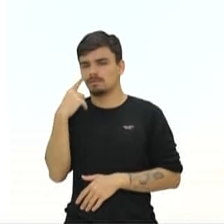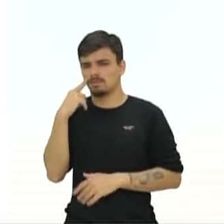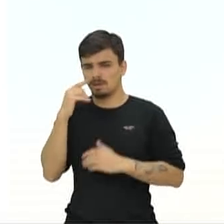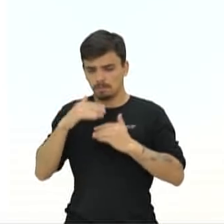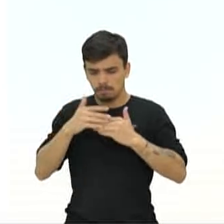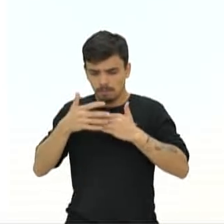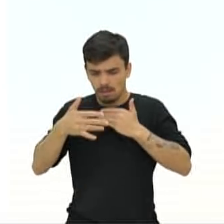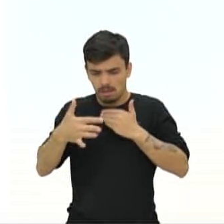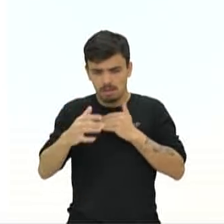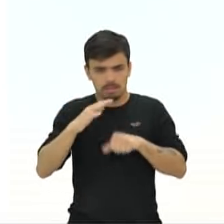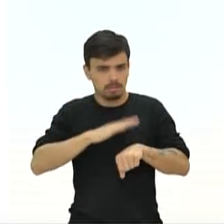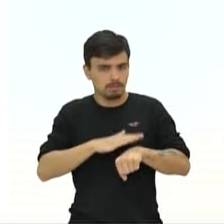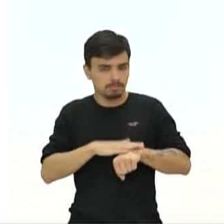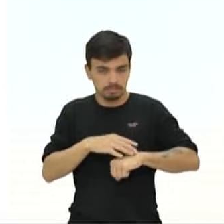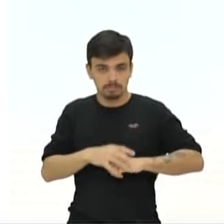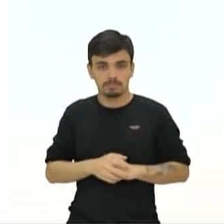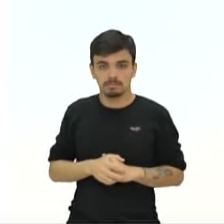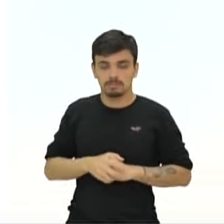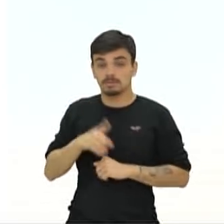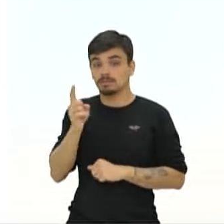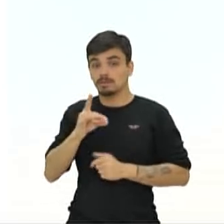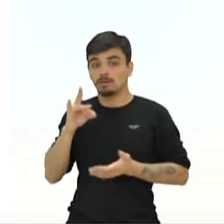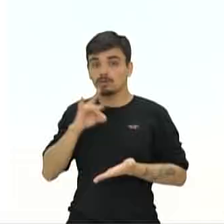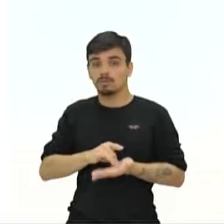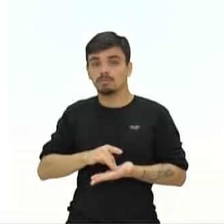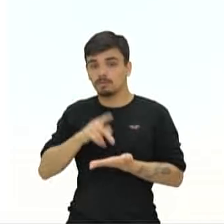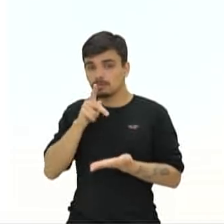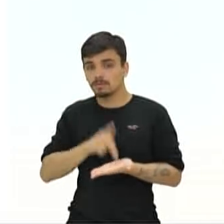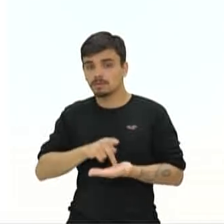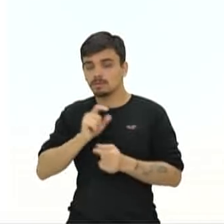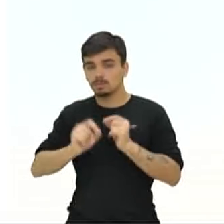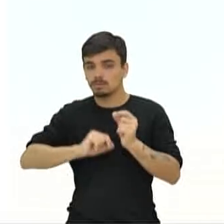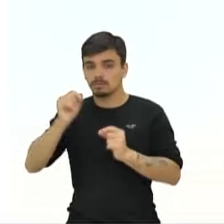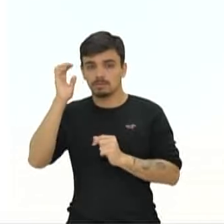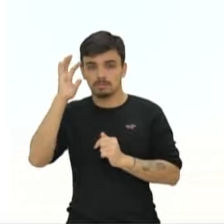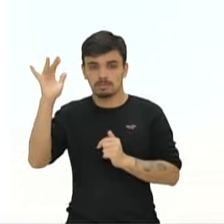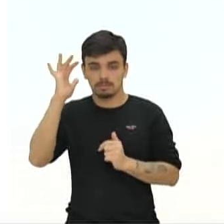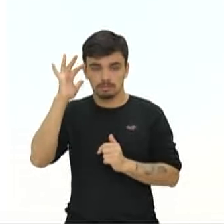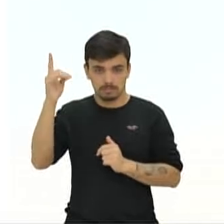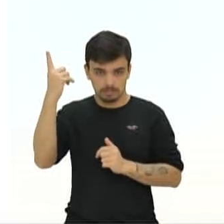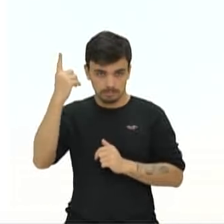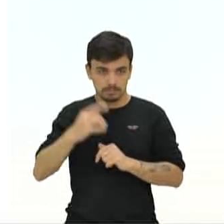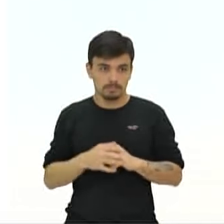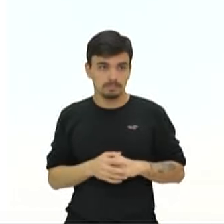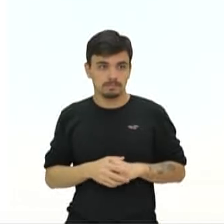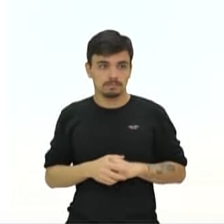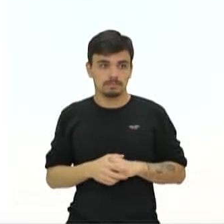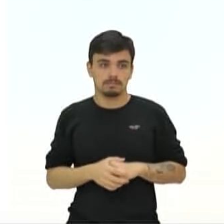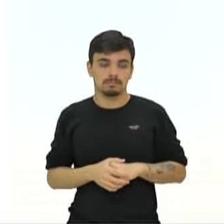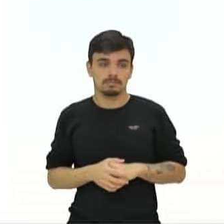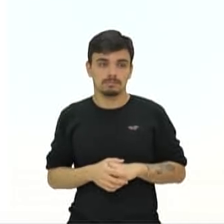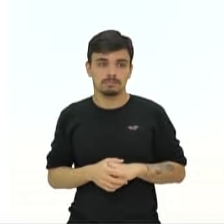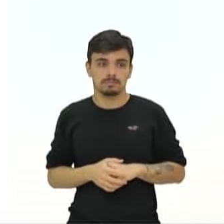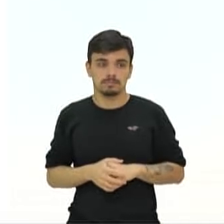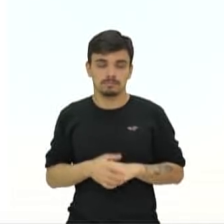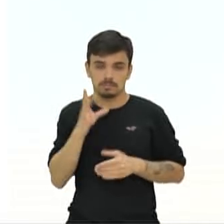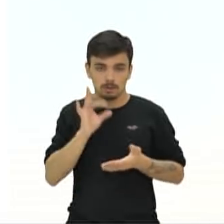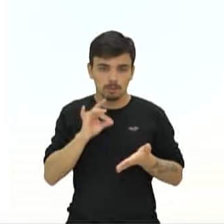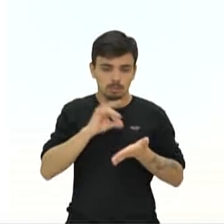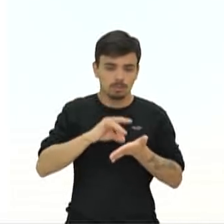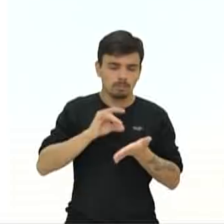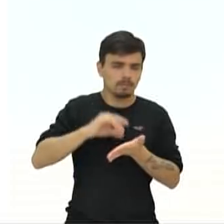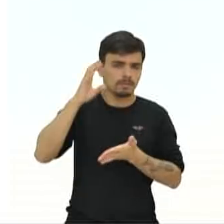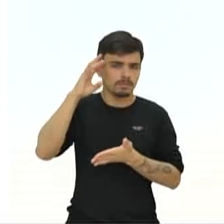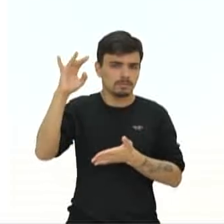depois, tá? Ele foi comprovar a teoria do amigo nosso lá, olha lá, ó. Então, ele comprovou a teoria